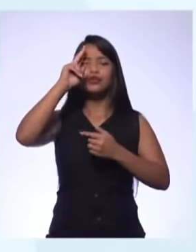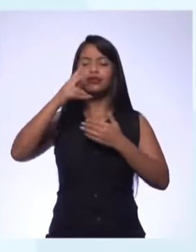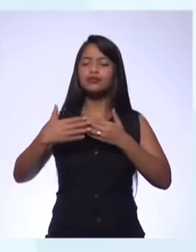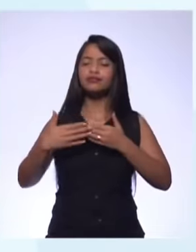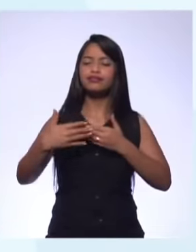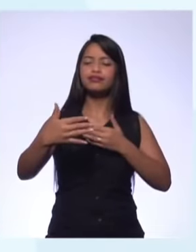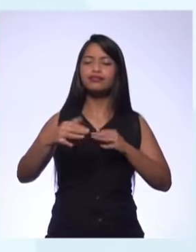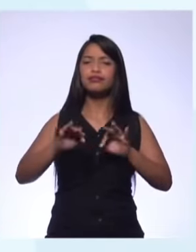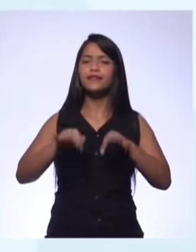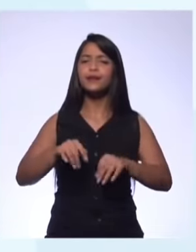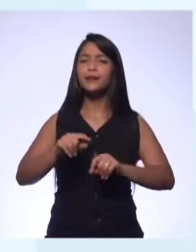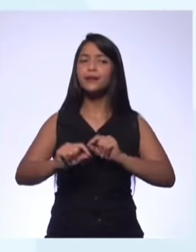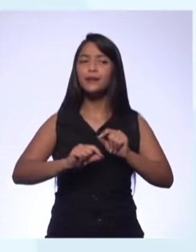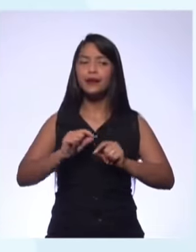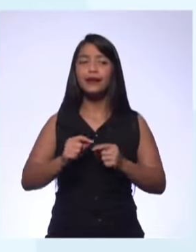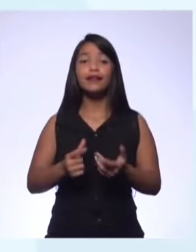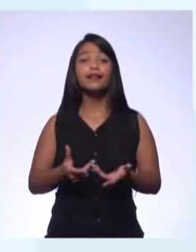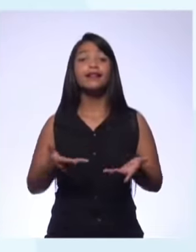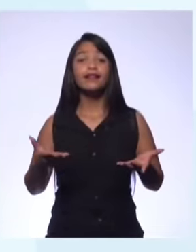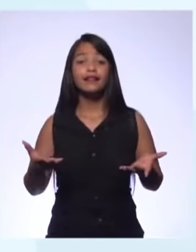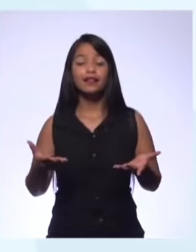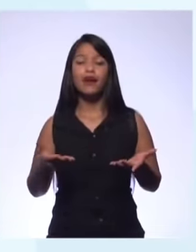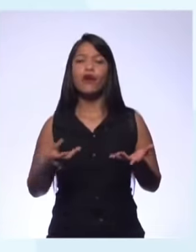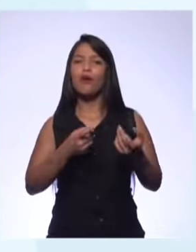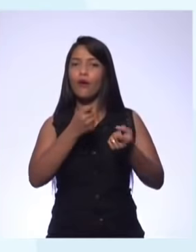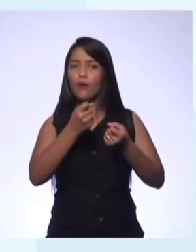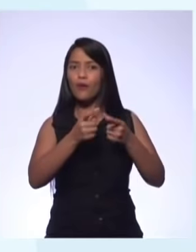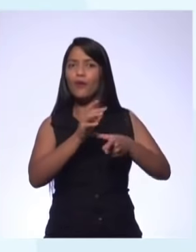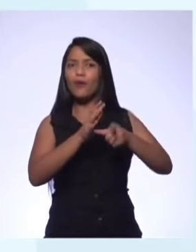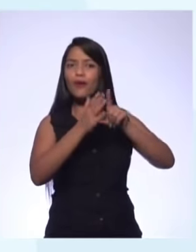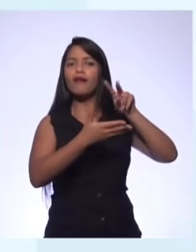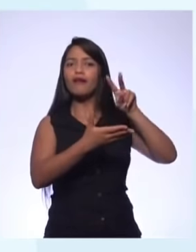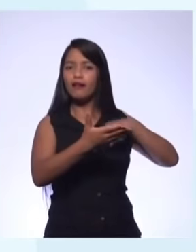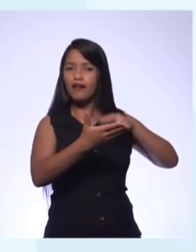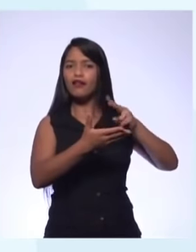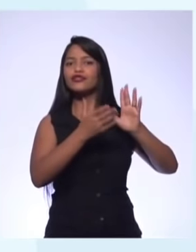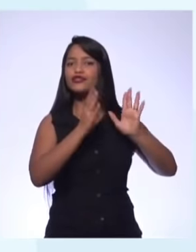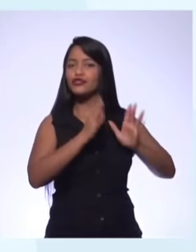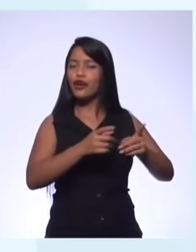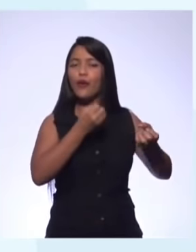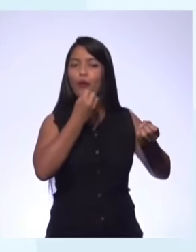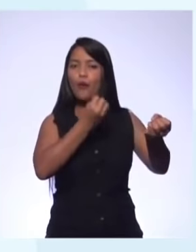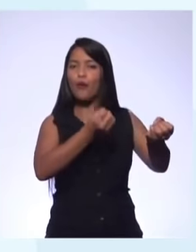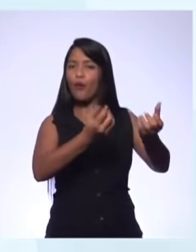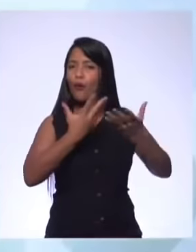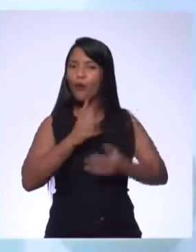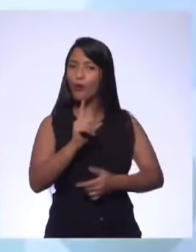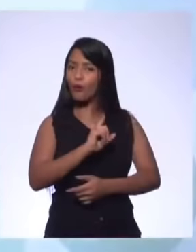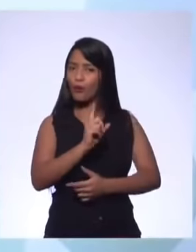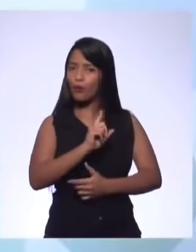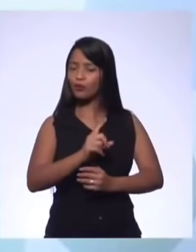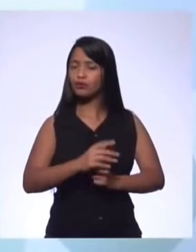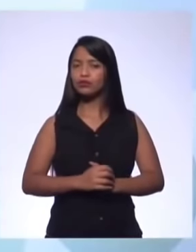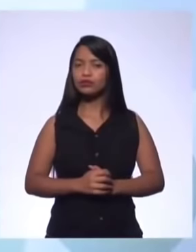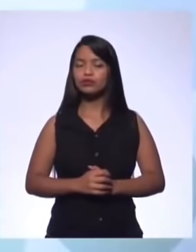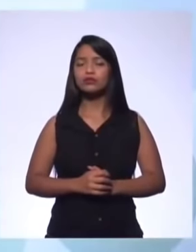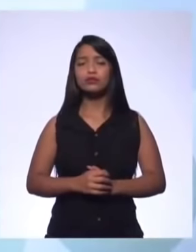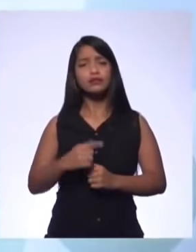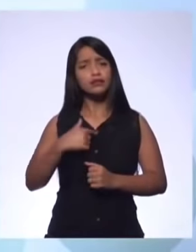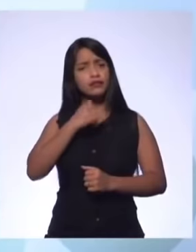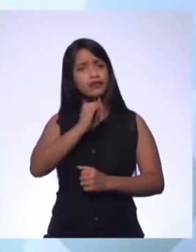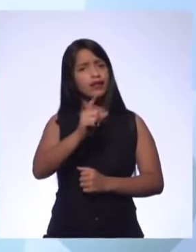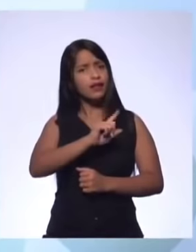aí? Não quero, porque tem gente que já tinha lido a história, viu, Mônica? Sim. Então já acontece. ficou sugerindo coisas que já aconteceu. E aí eu falei, não,